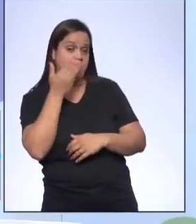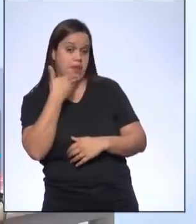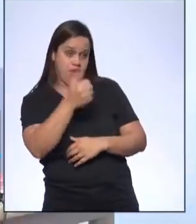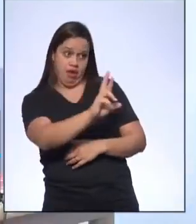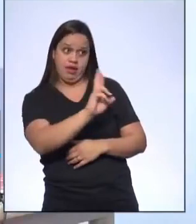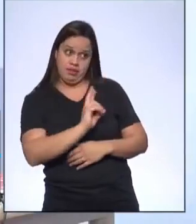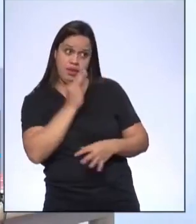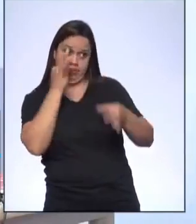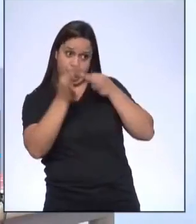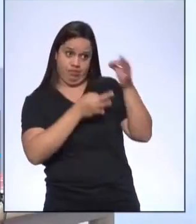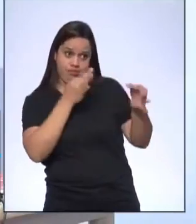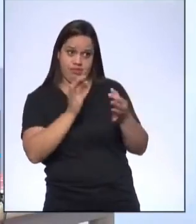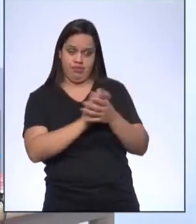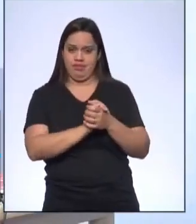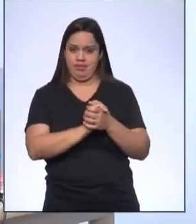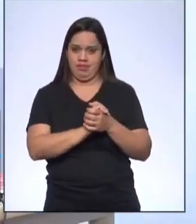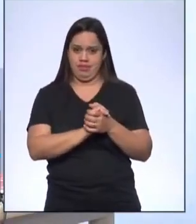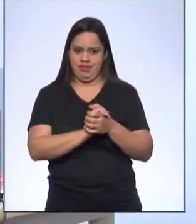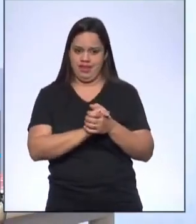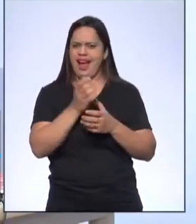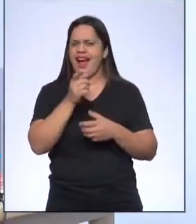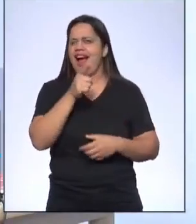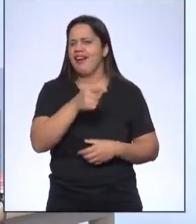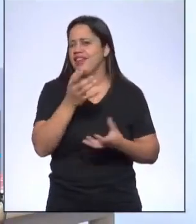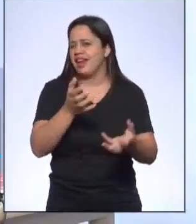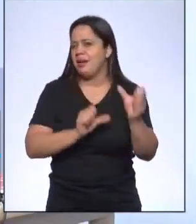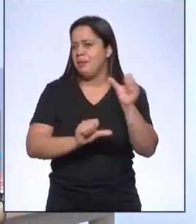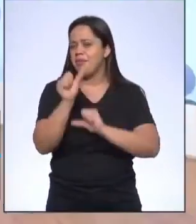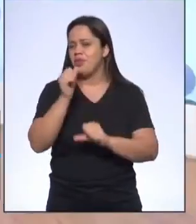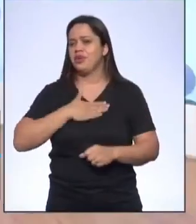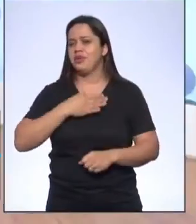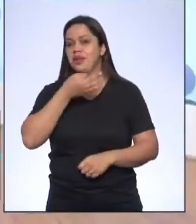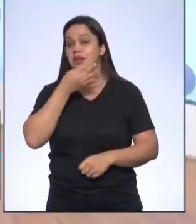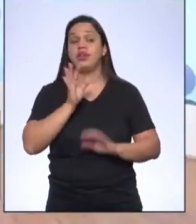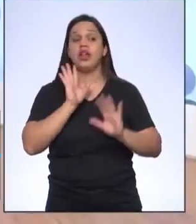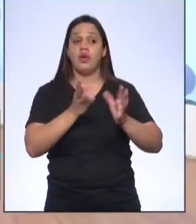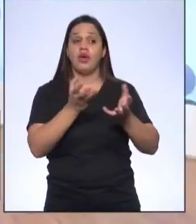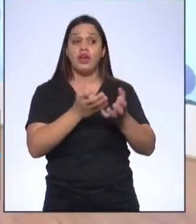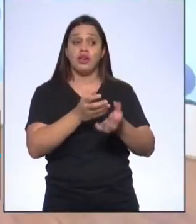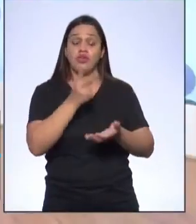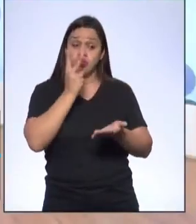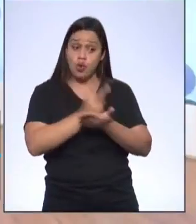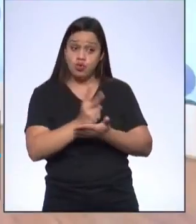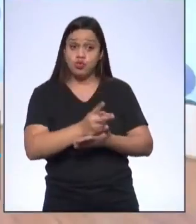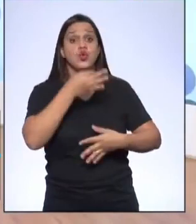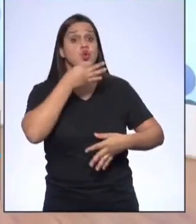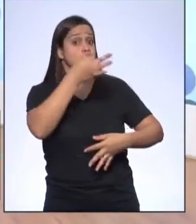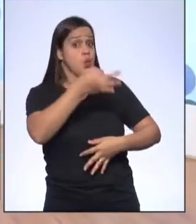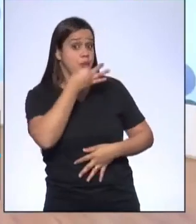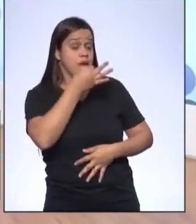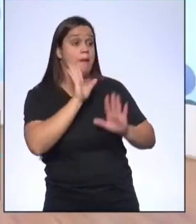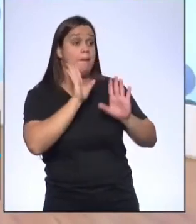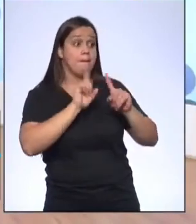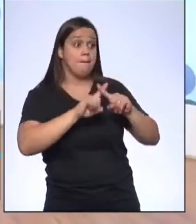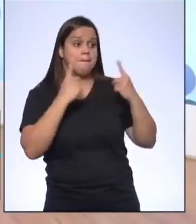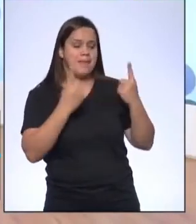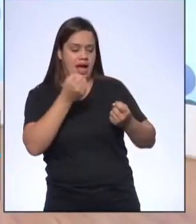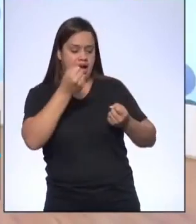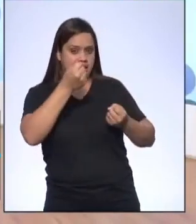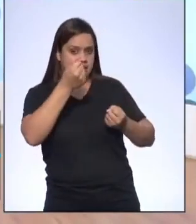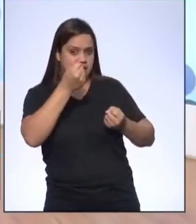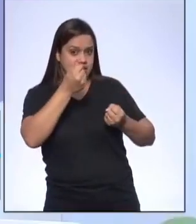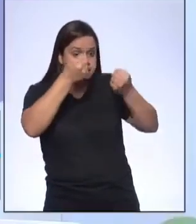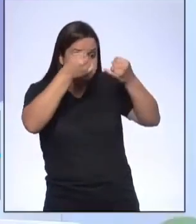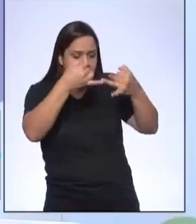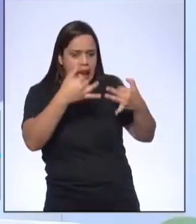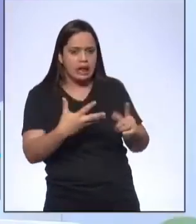tá, meu Mônica? Você quer que eu mude minha opinião? Eu quero que você mantenha a opinião, Tá. mas que a sua justificativa convença as